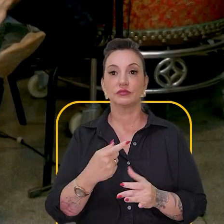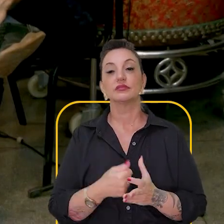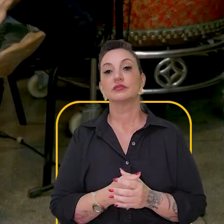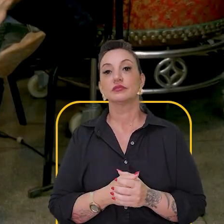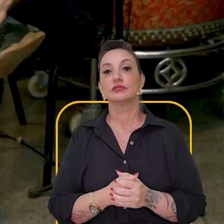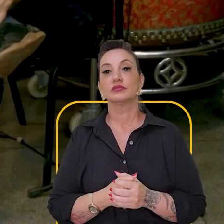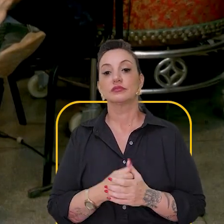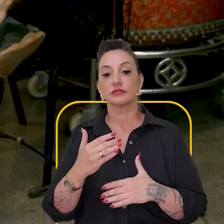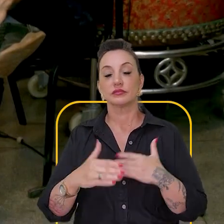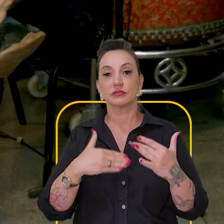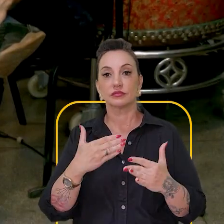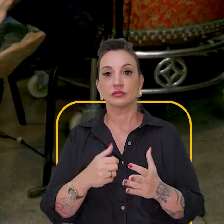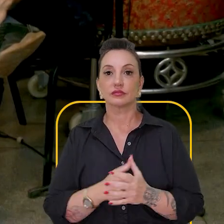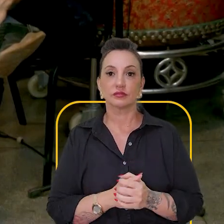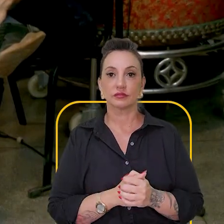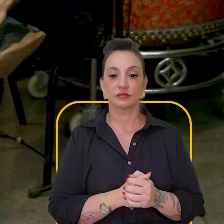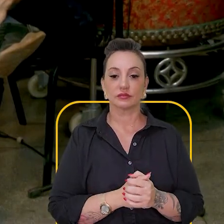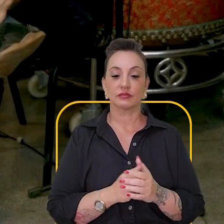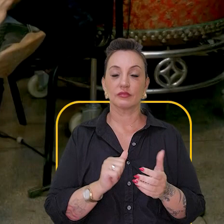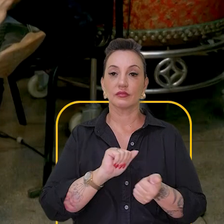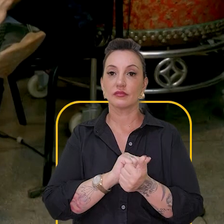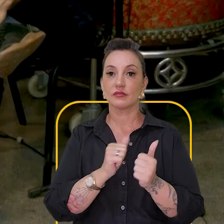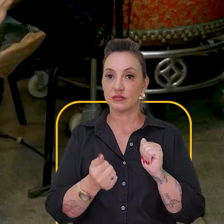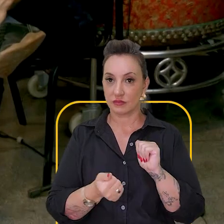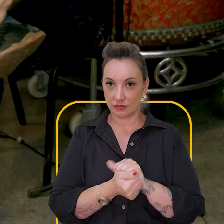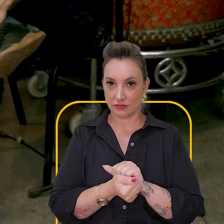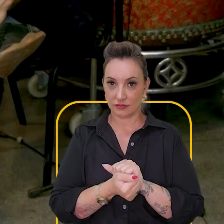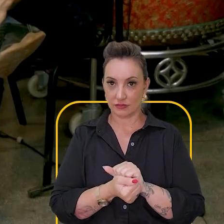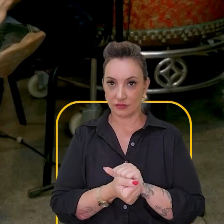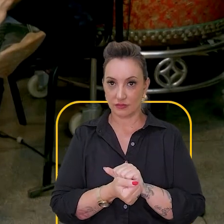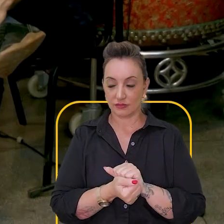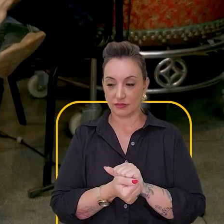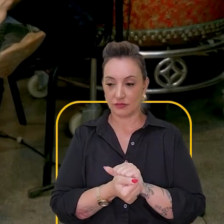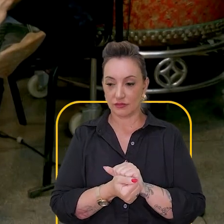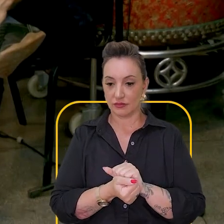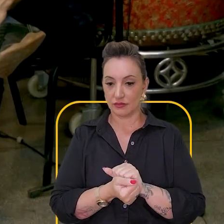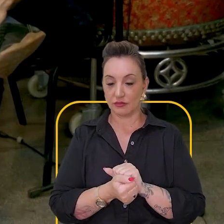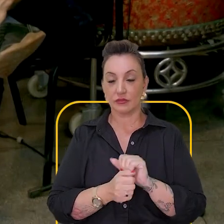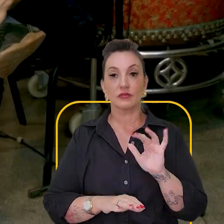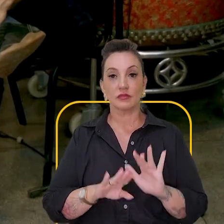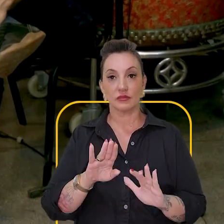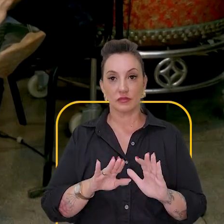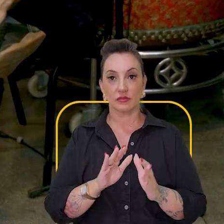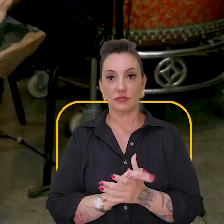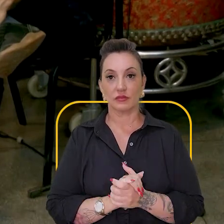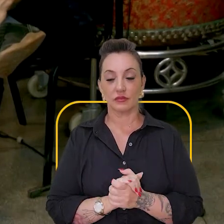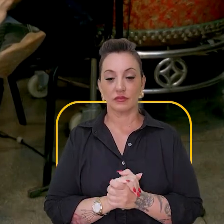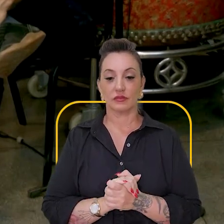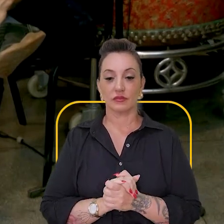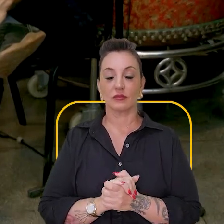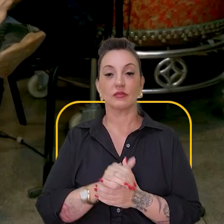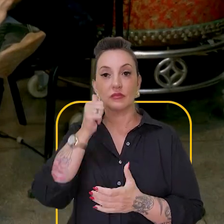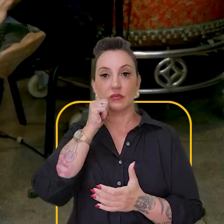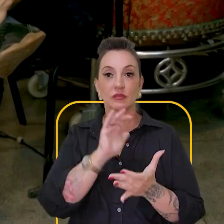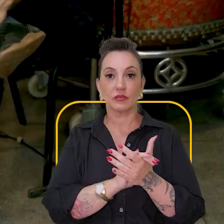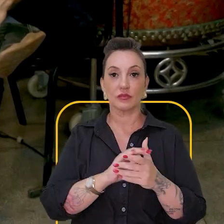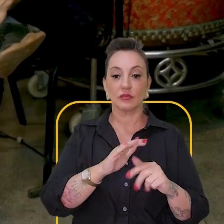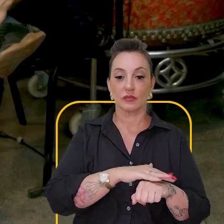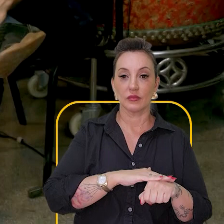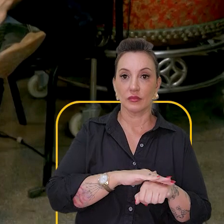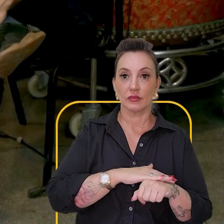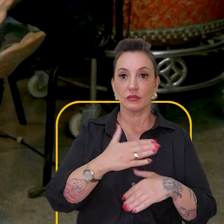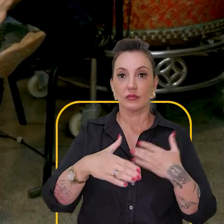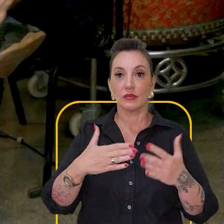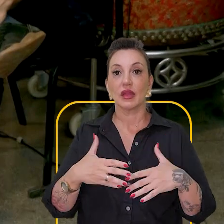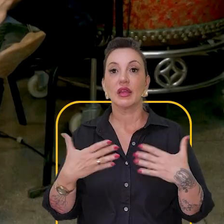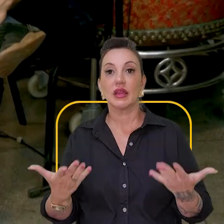assim que que passa né a fase de adaptação muitas vezes a minha esposa conversando com